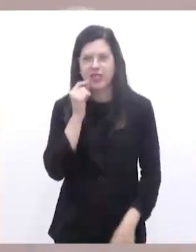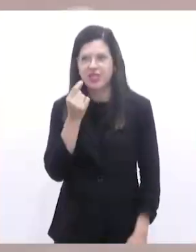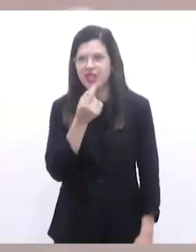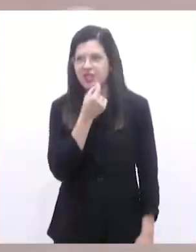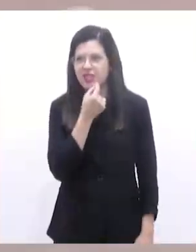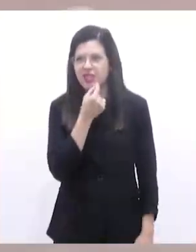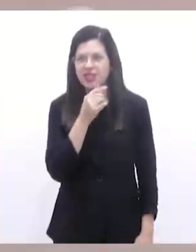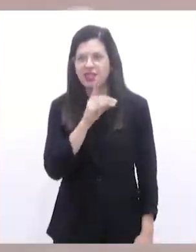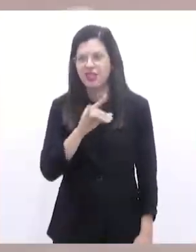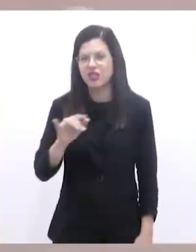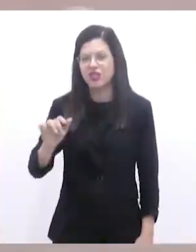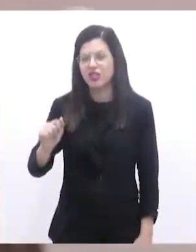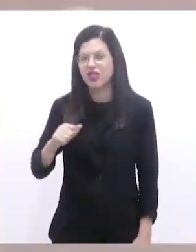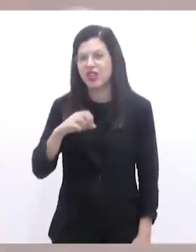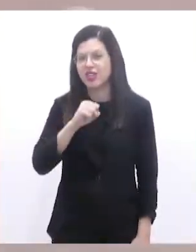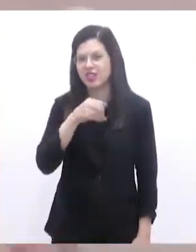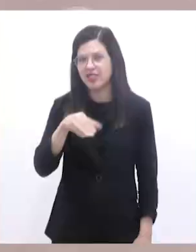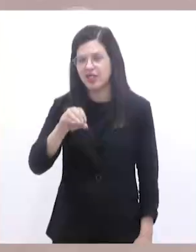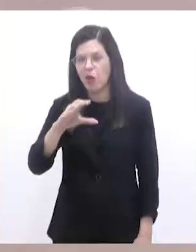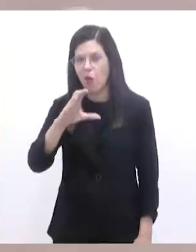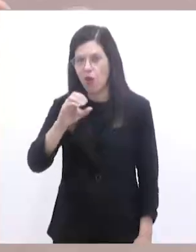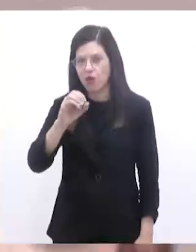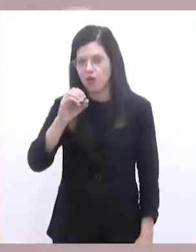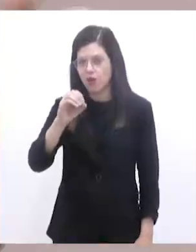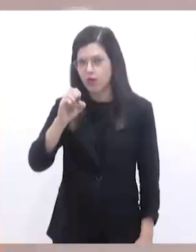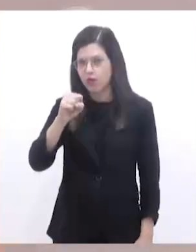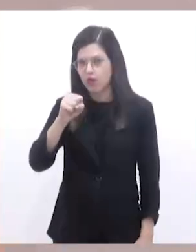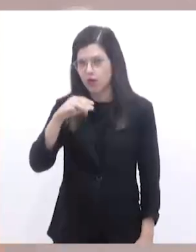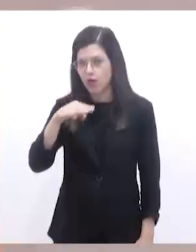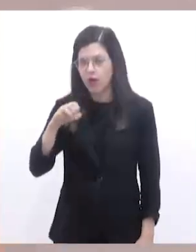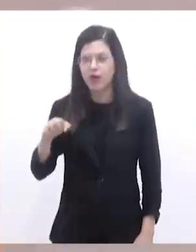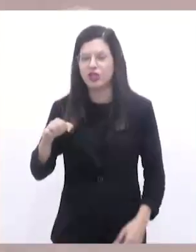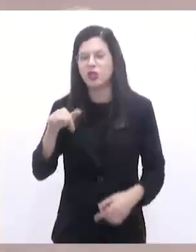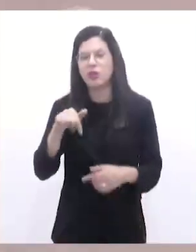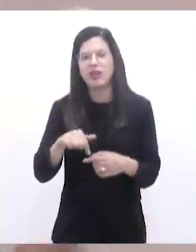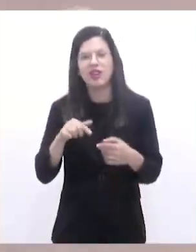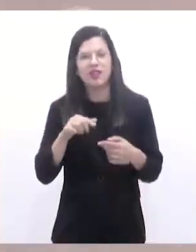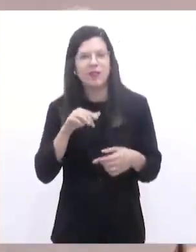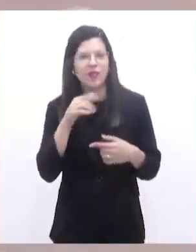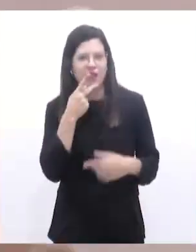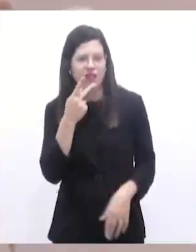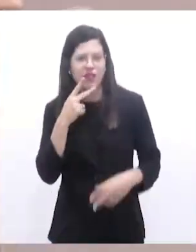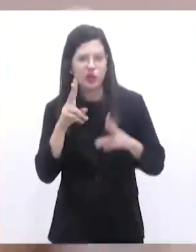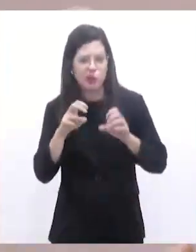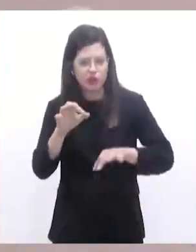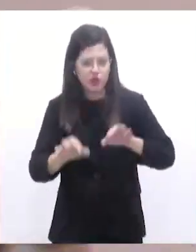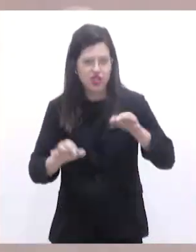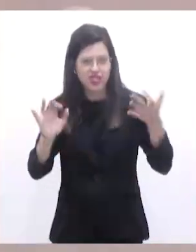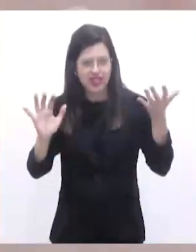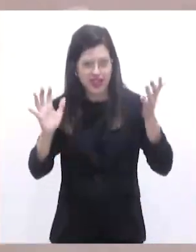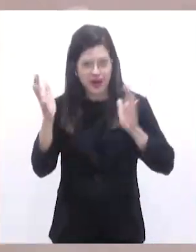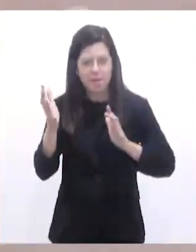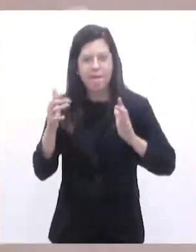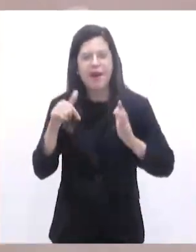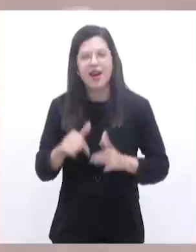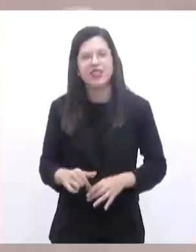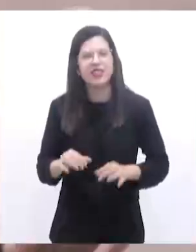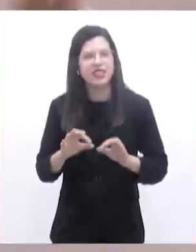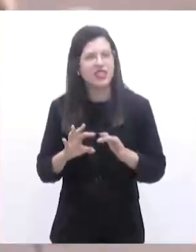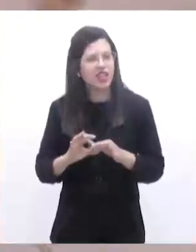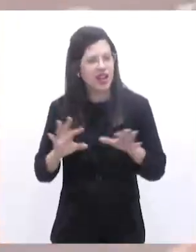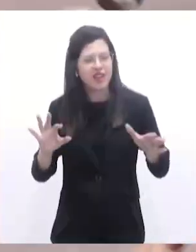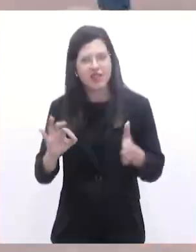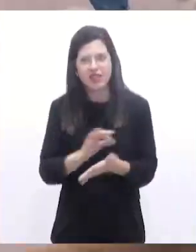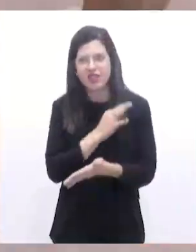dia de São Cosme e Damião, e a gente vai no Parque Realengo falar sobre justiça climática. E aí fica o convite, é gratuito, é livre de inscrições, é